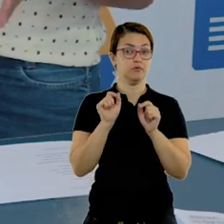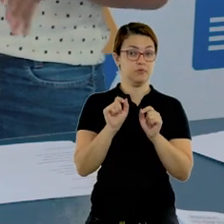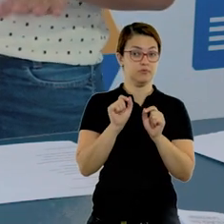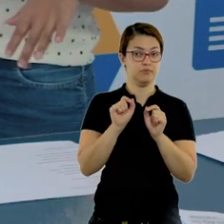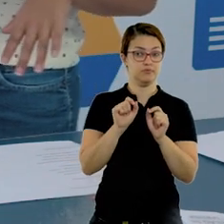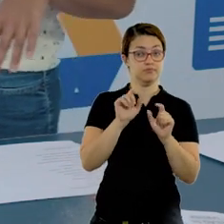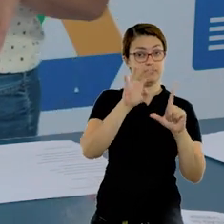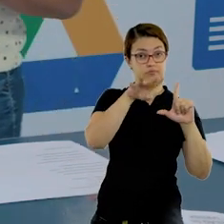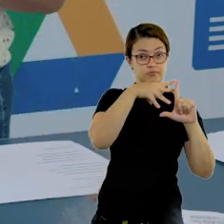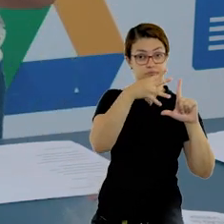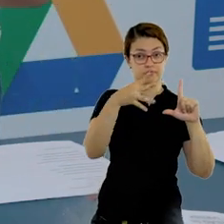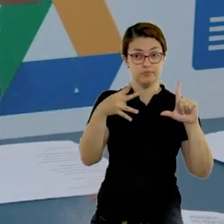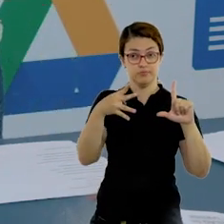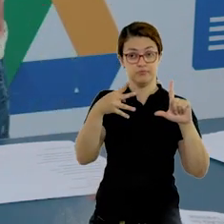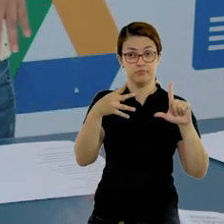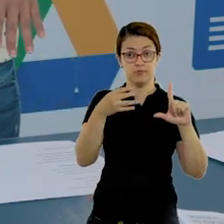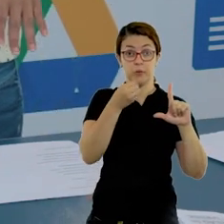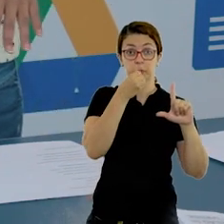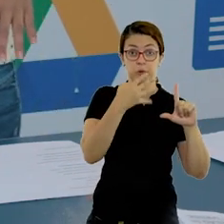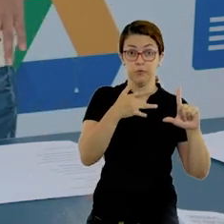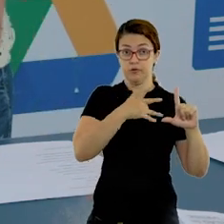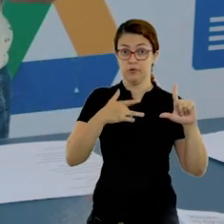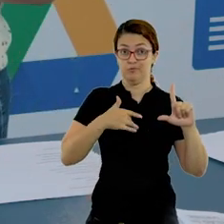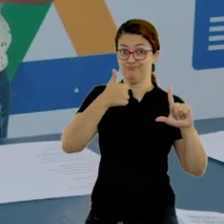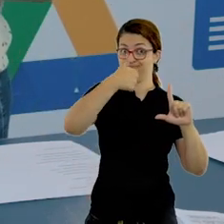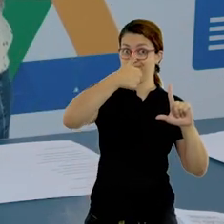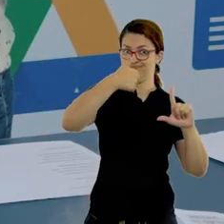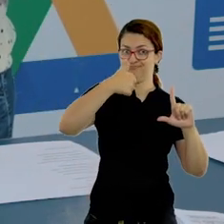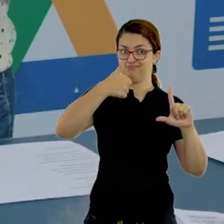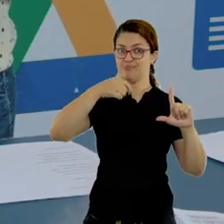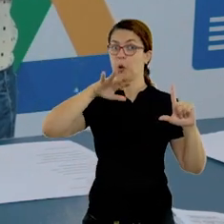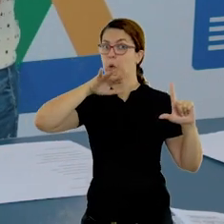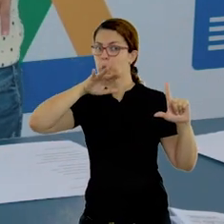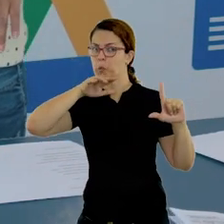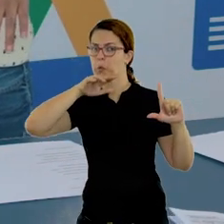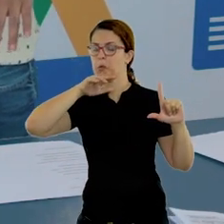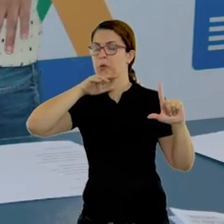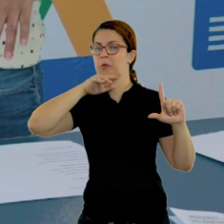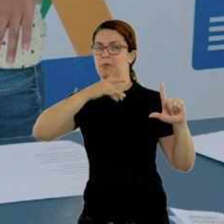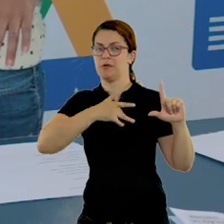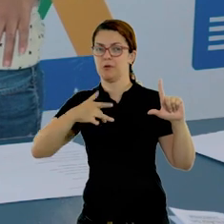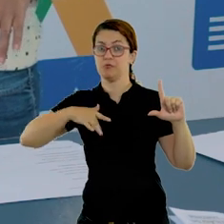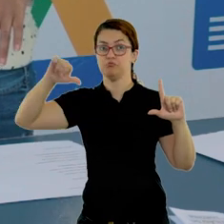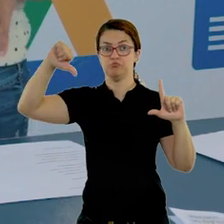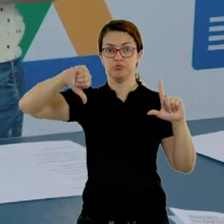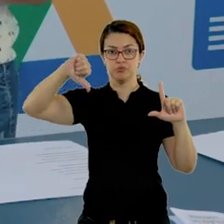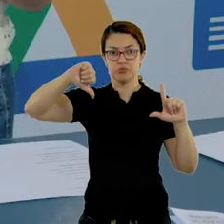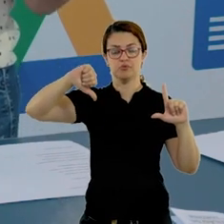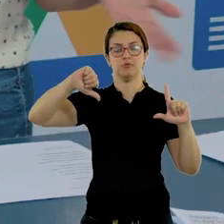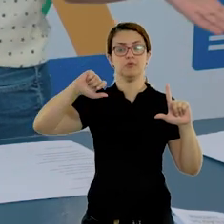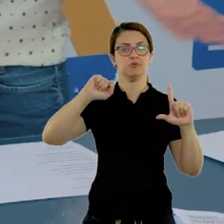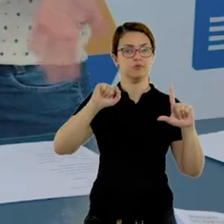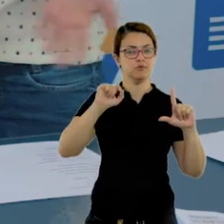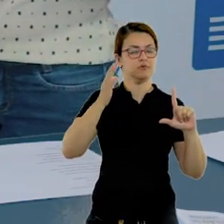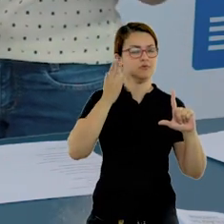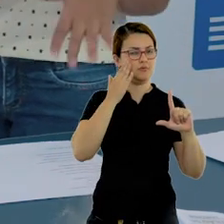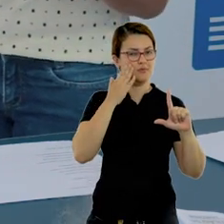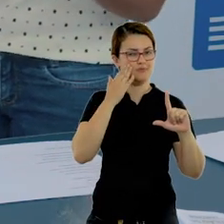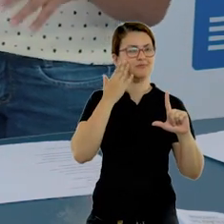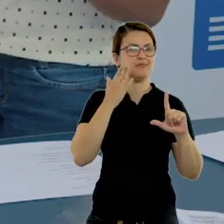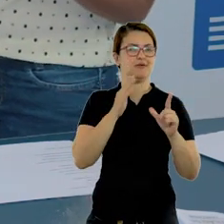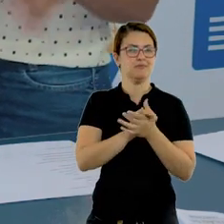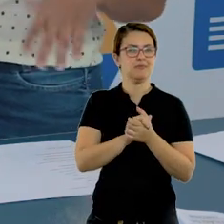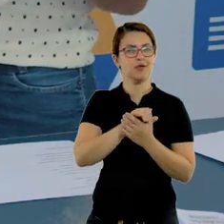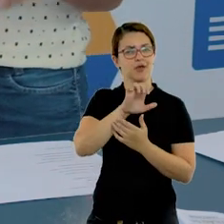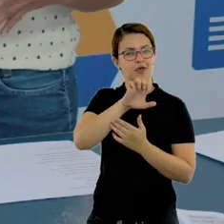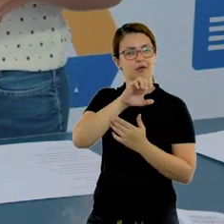classificar o que? O alimento saudável, faz o joinha para cima, e o alimento que não é saudável, você faz ele para baixo, tá bom? Como vocês estão aí na era da internet,